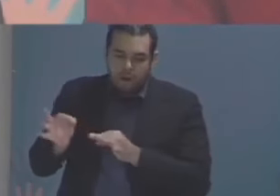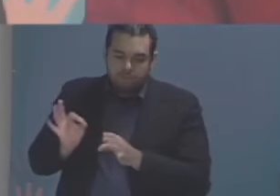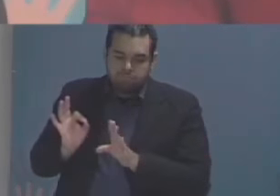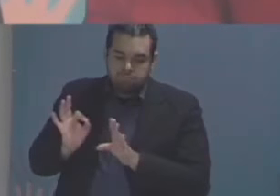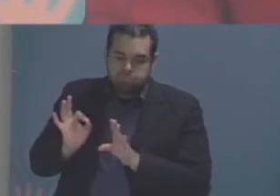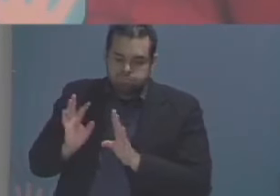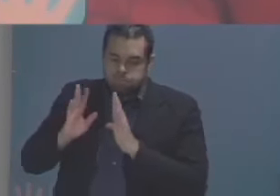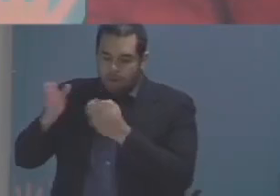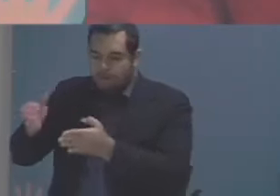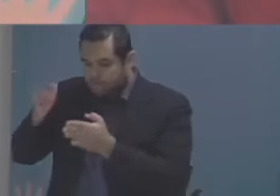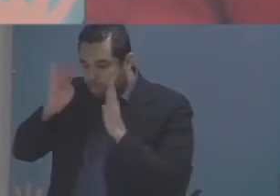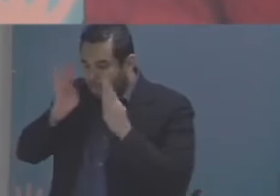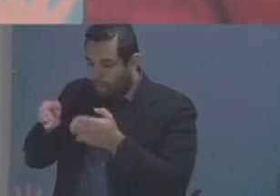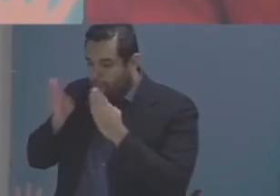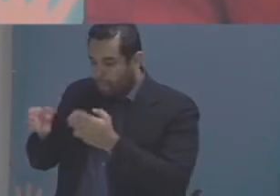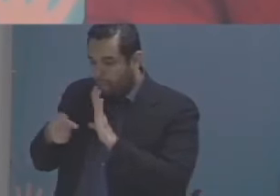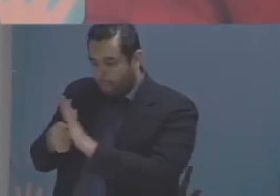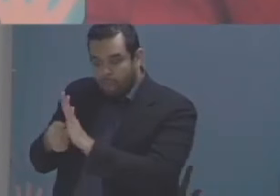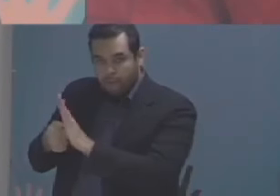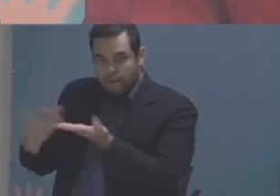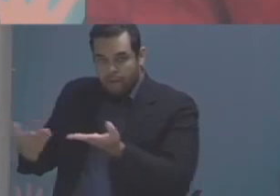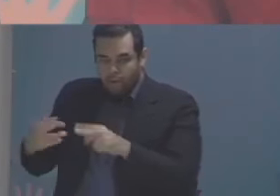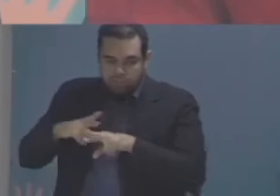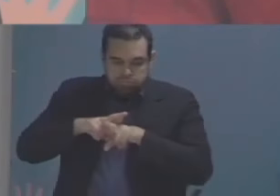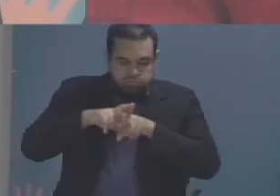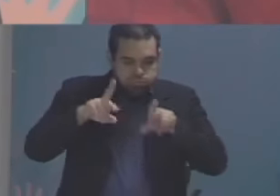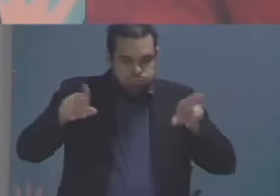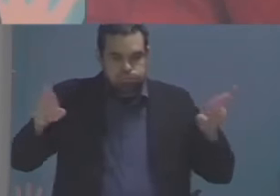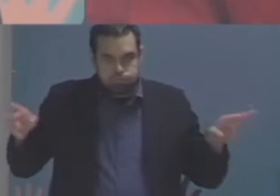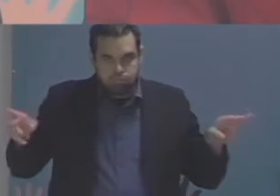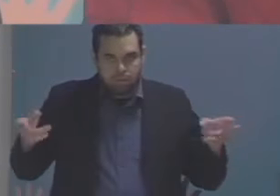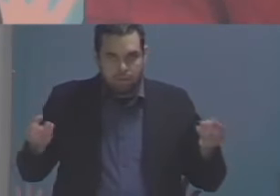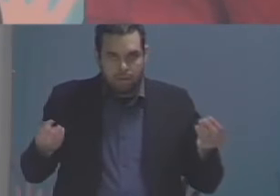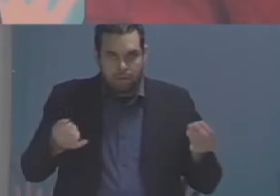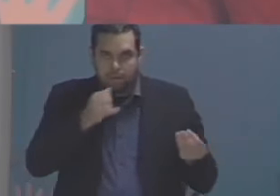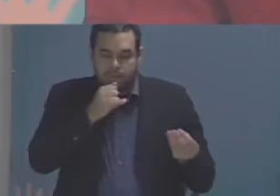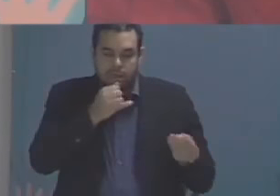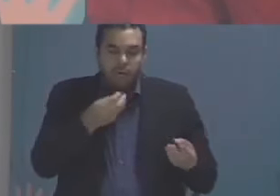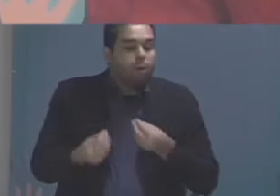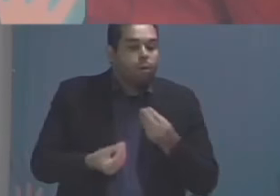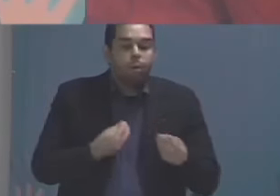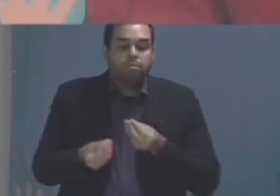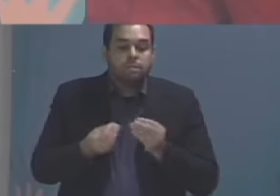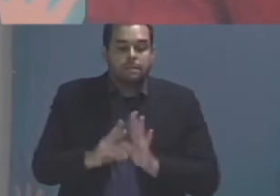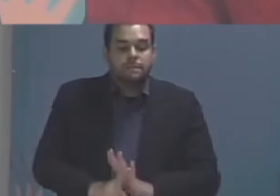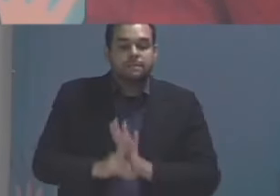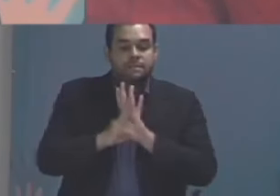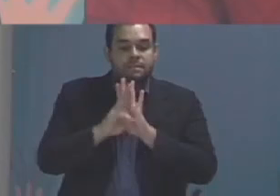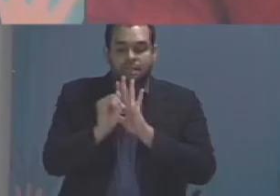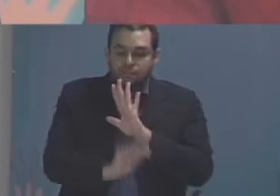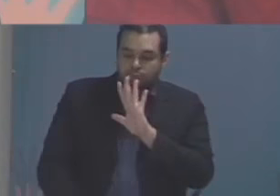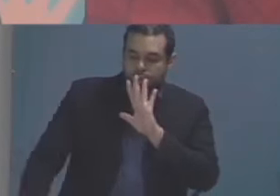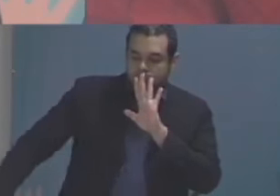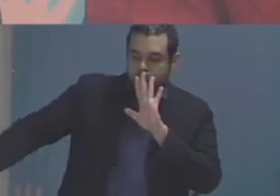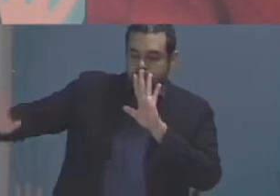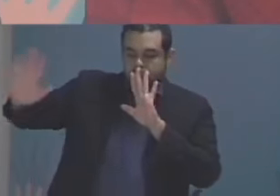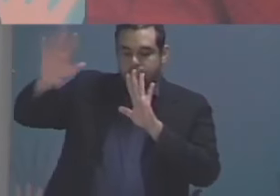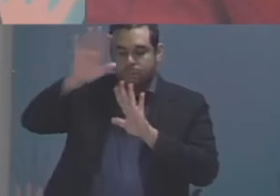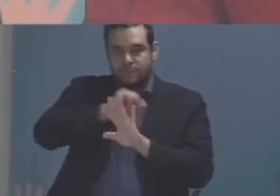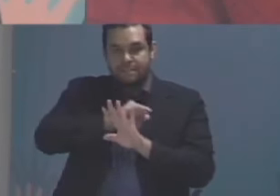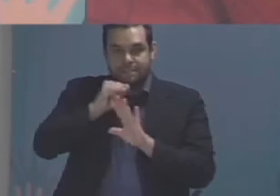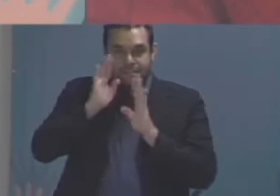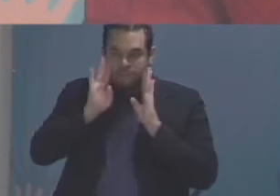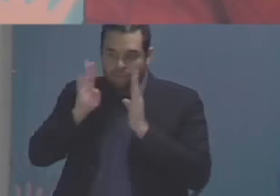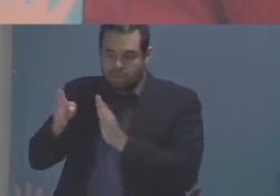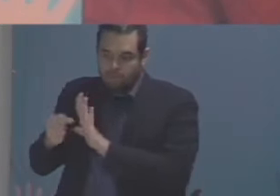pretendemos afirmar essa pergunta, né? Em que sentido e como pretende representar toda a pluralidade e a